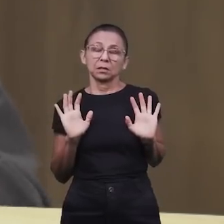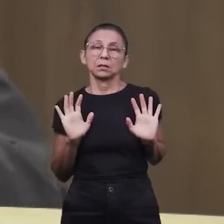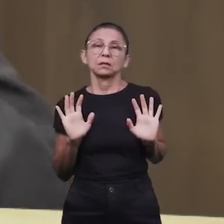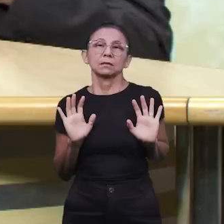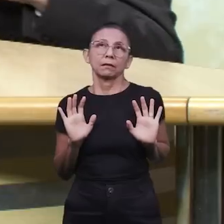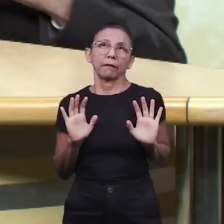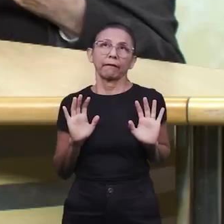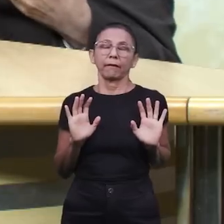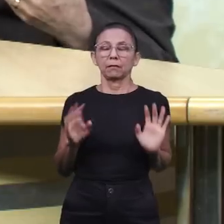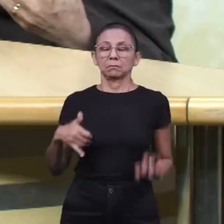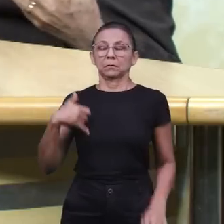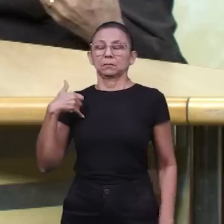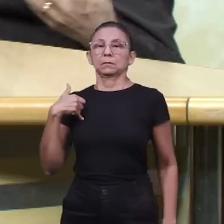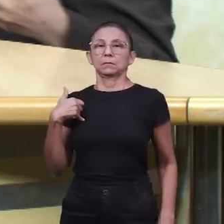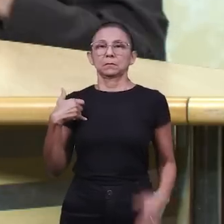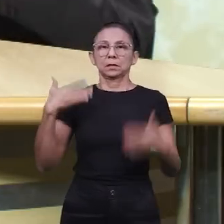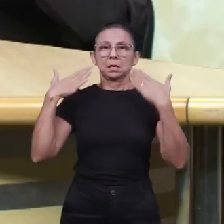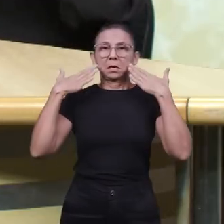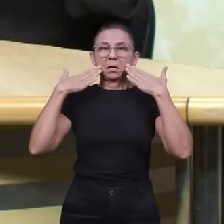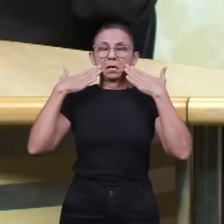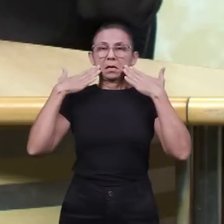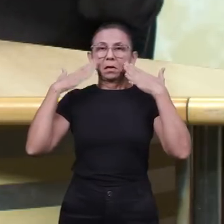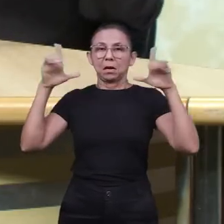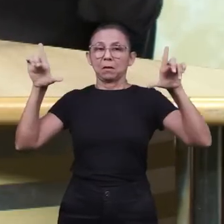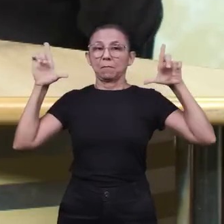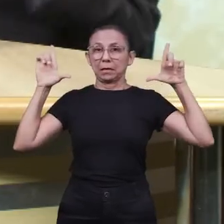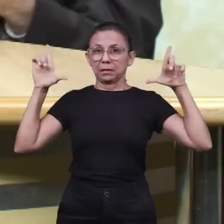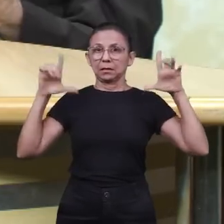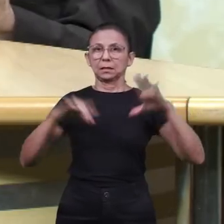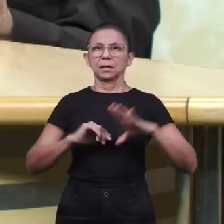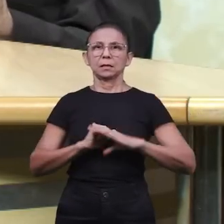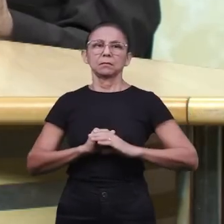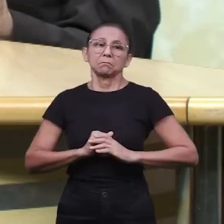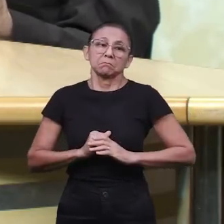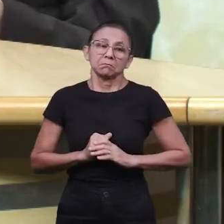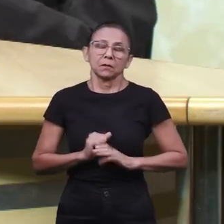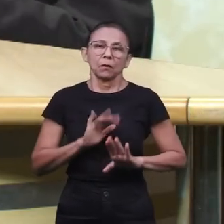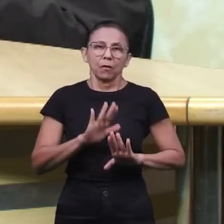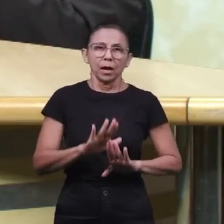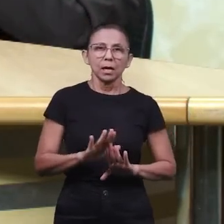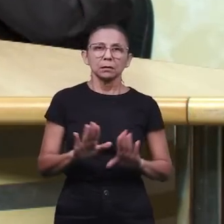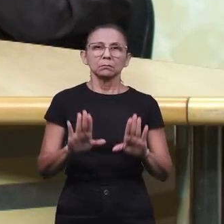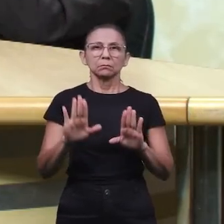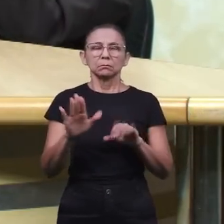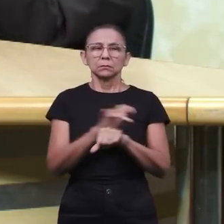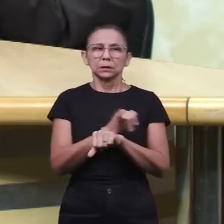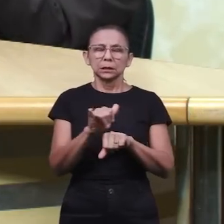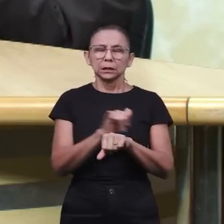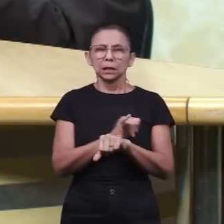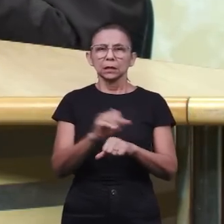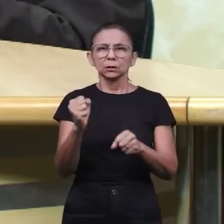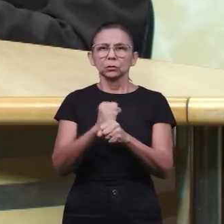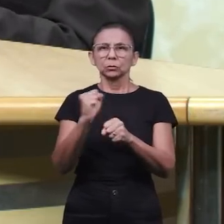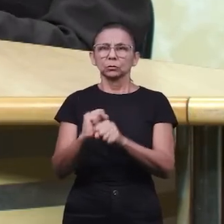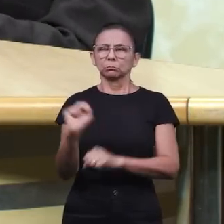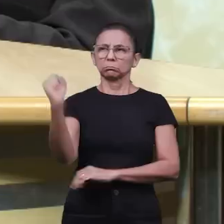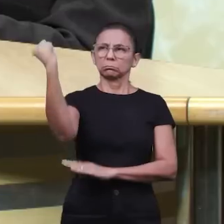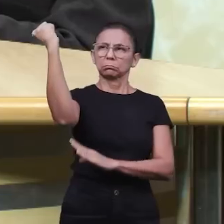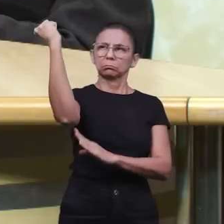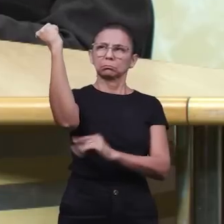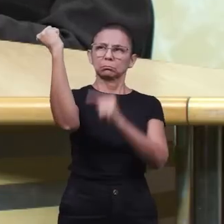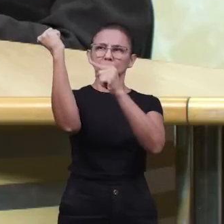grandeza, o tamanho, a imensidão da estátua, o material mais nobre, que era o